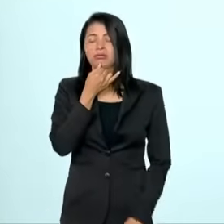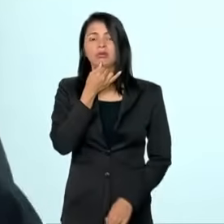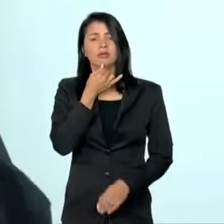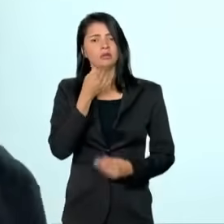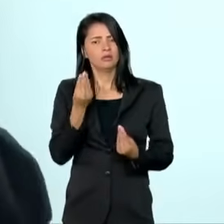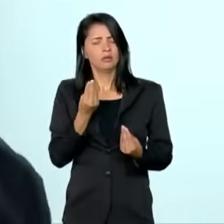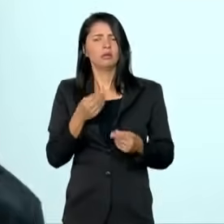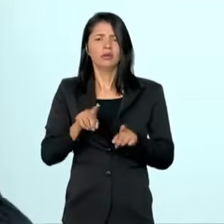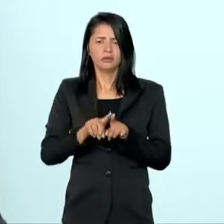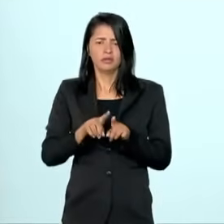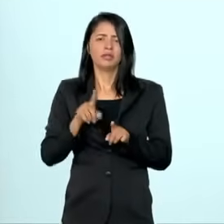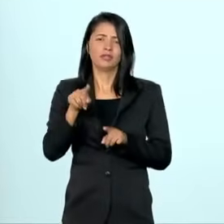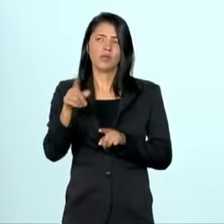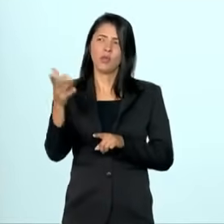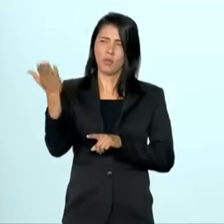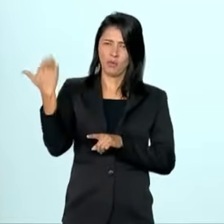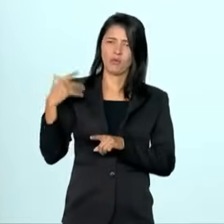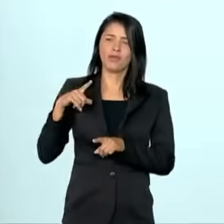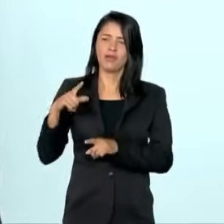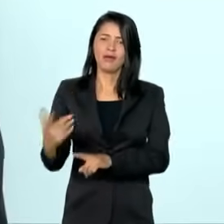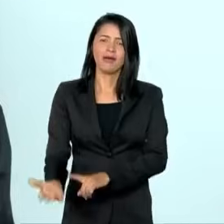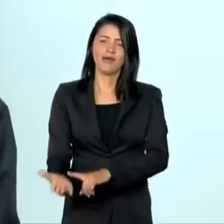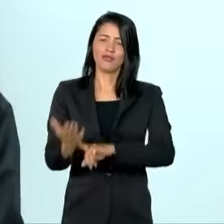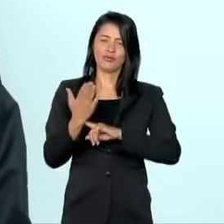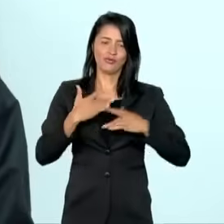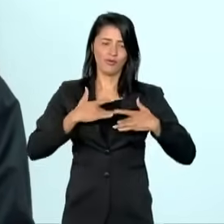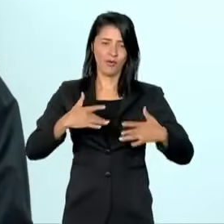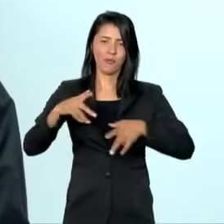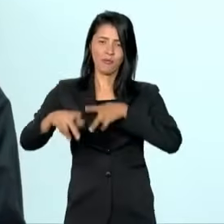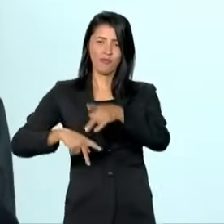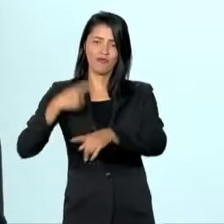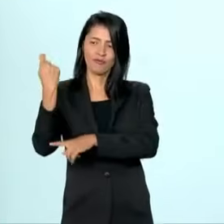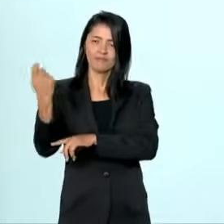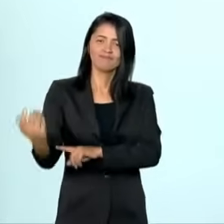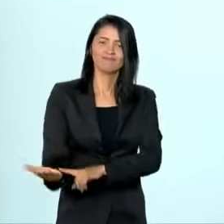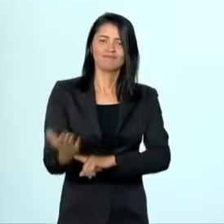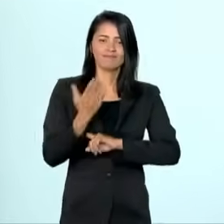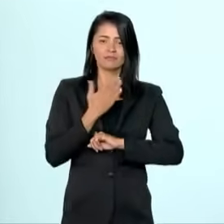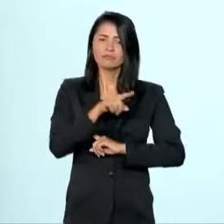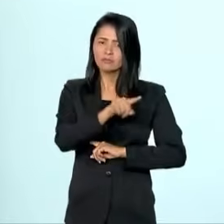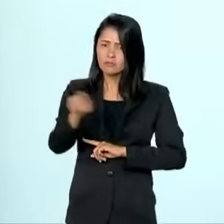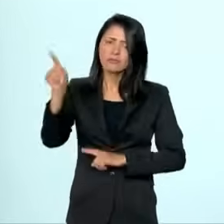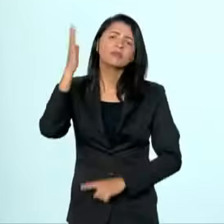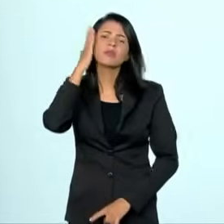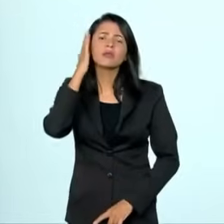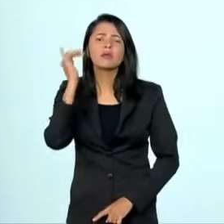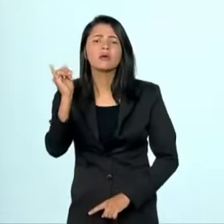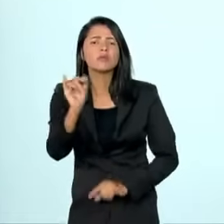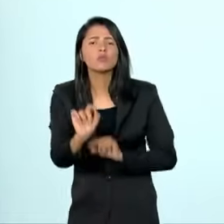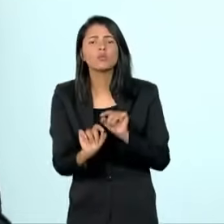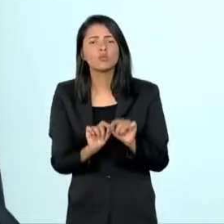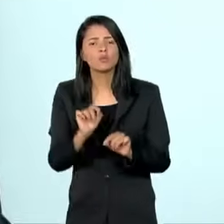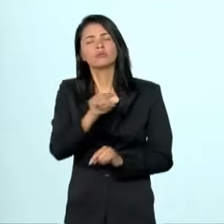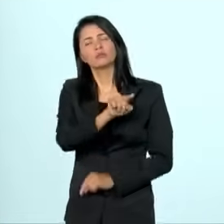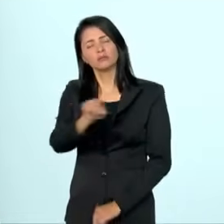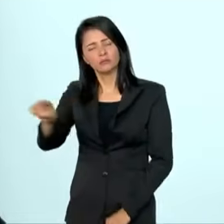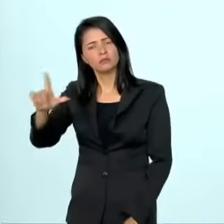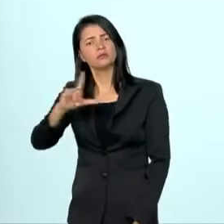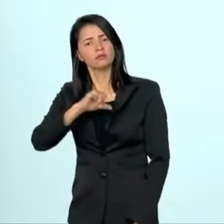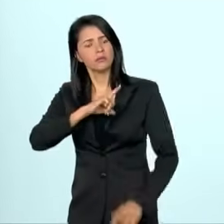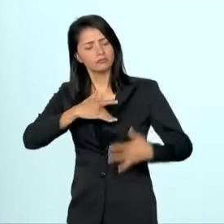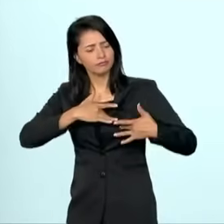sobremaneira e recebemos na ocasião muita solidariedade do povo gaúcho, saibam cada um de vocês que vocês têm